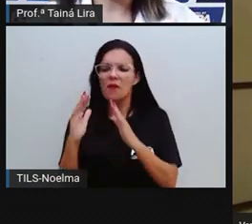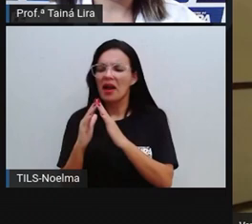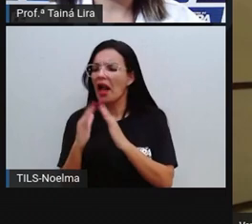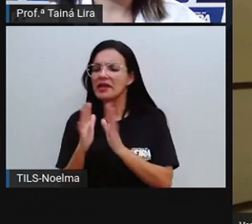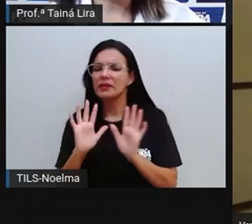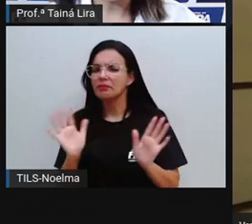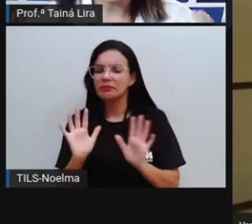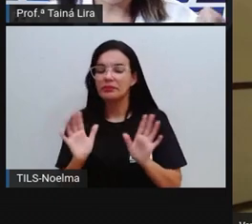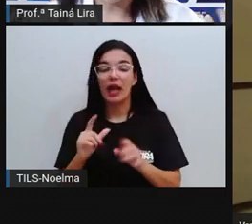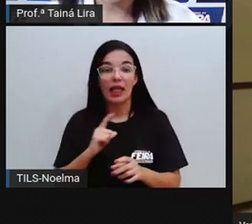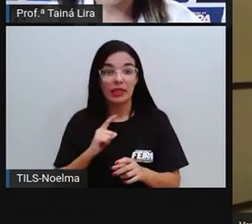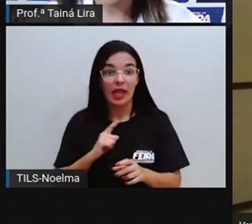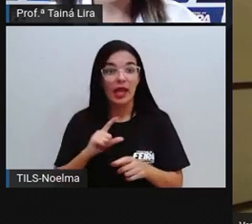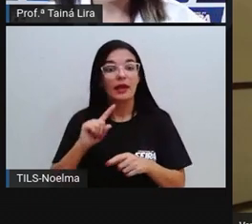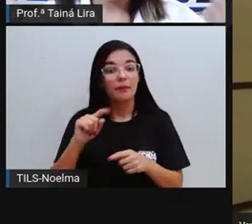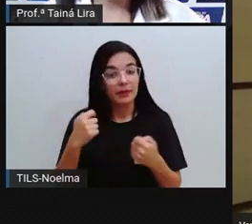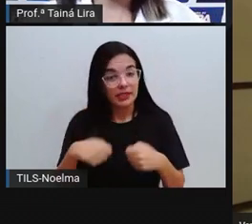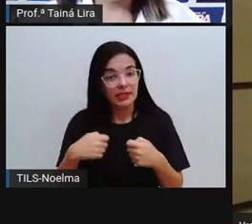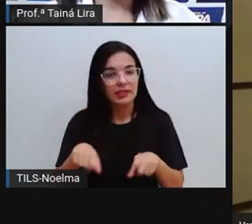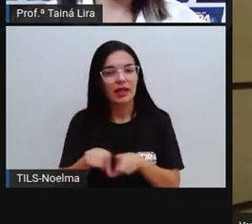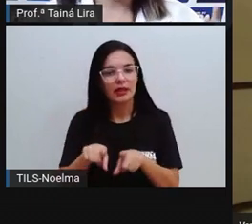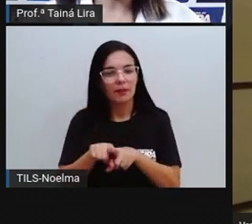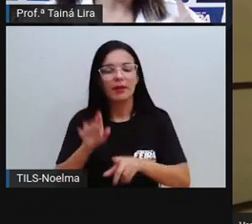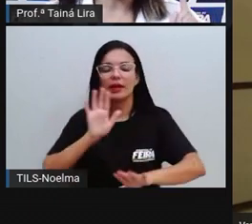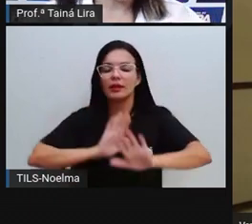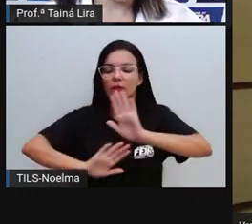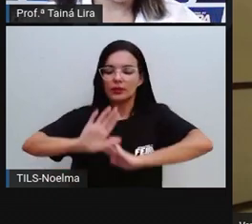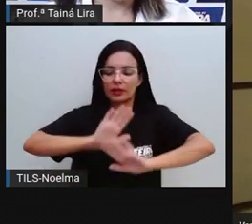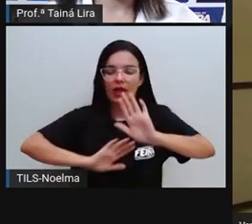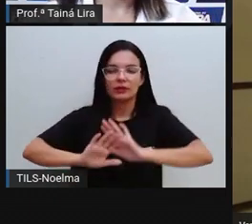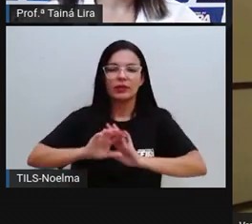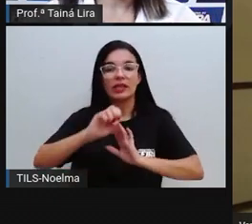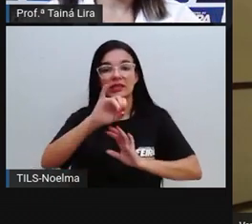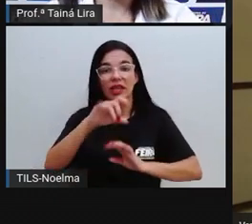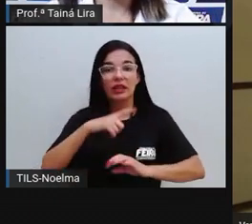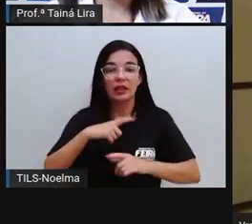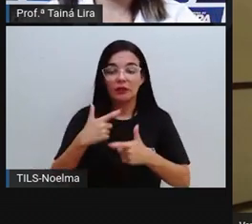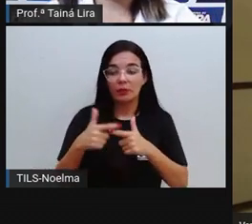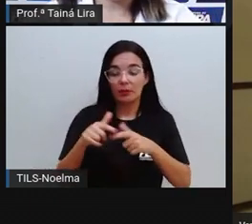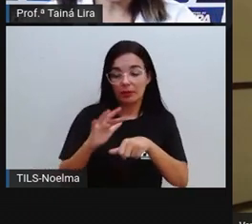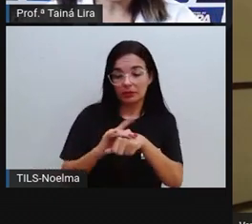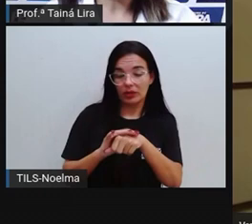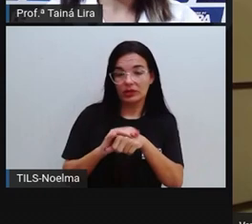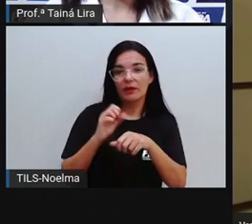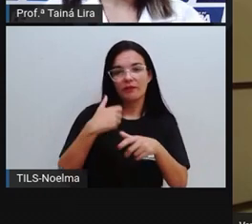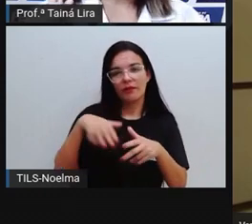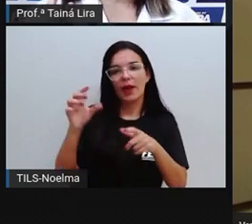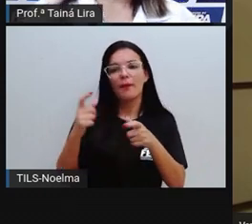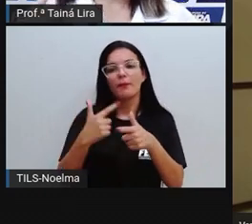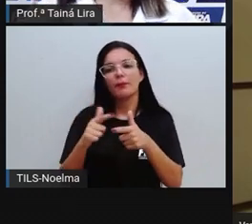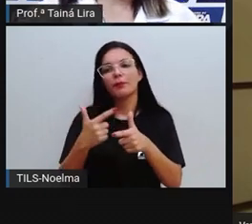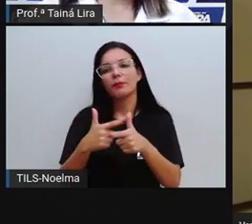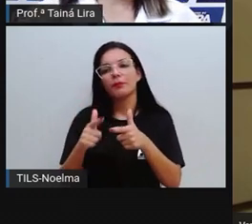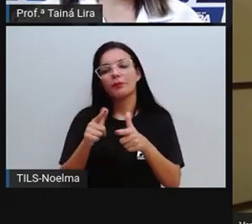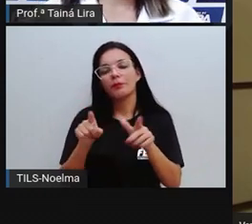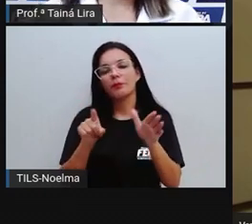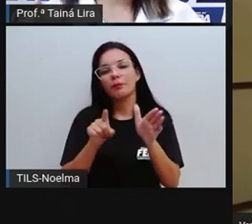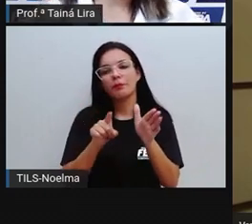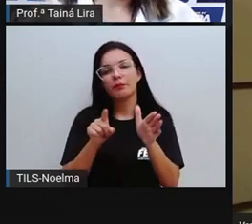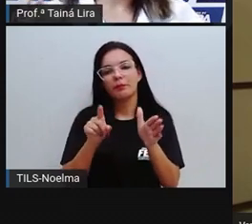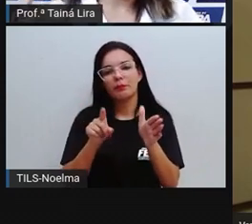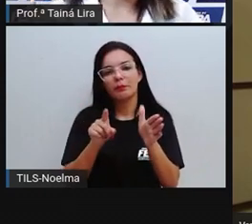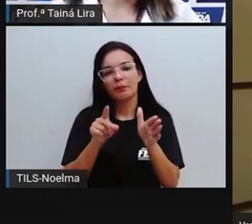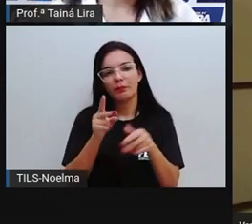você sofrer alguma queimadura na pele, procurar um médico, tá bom? E outra dica que ele dá é